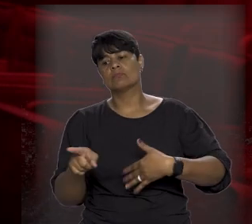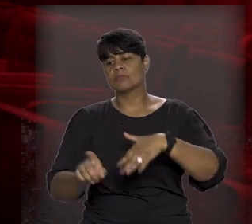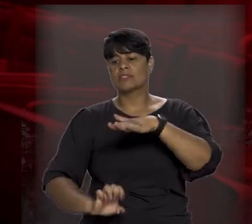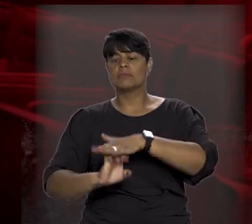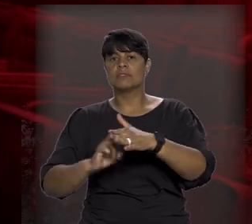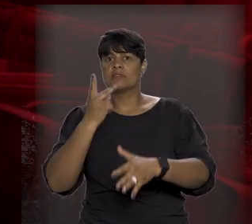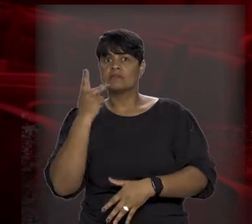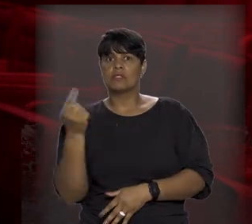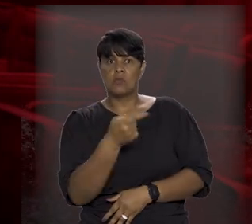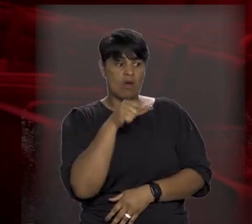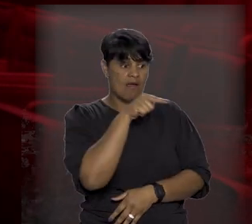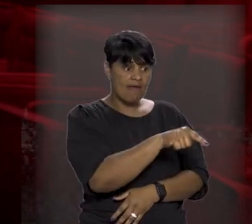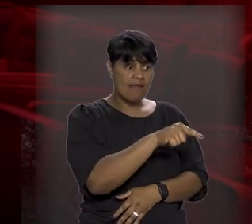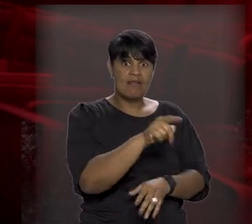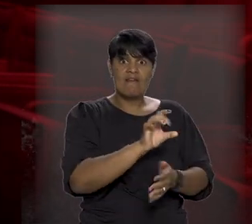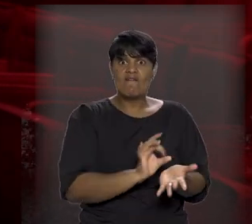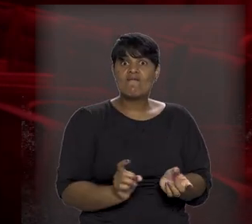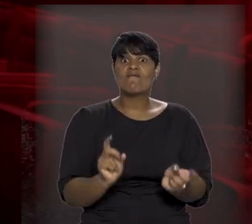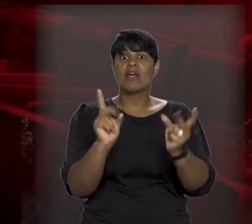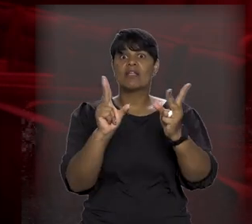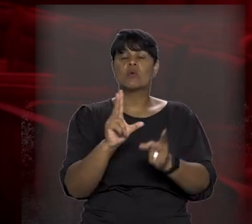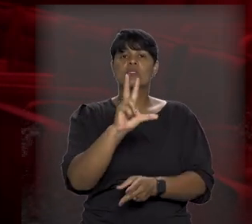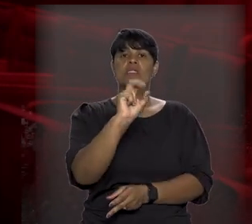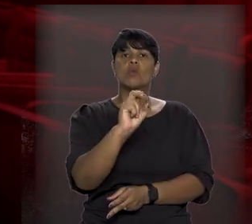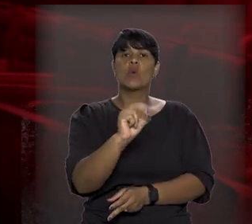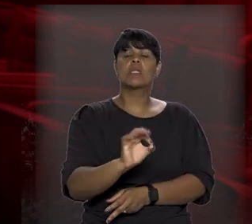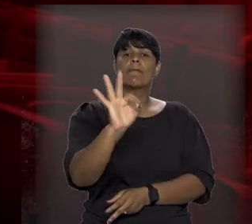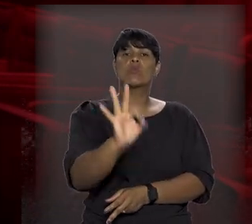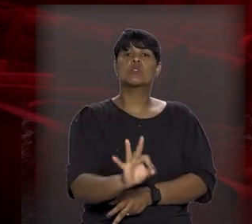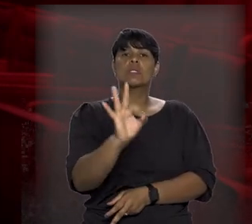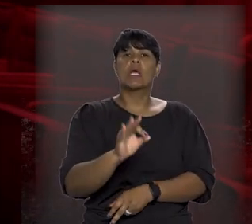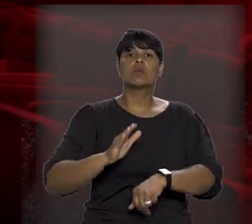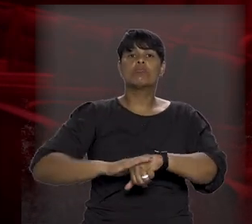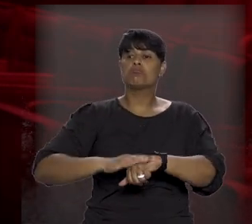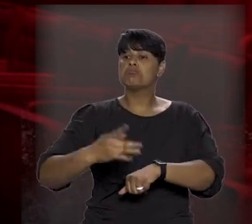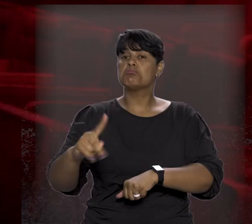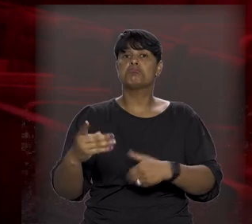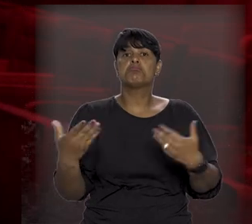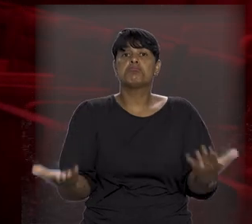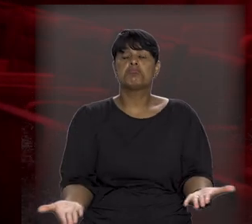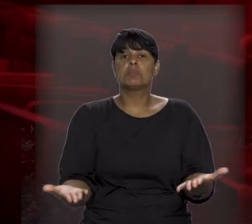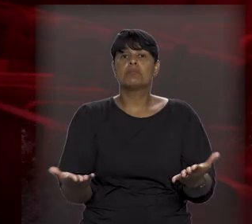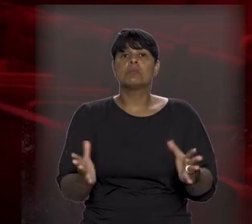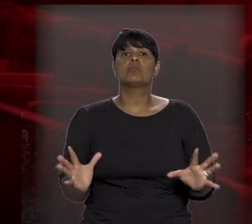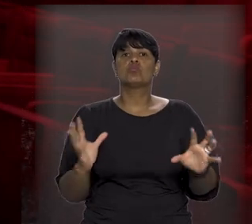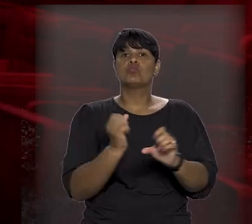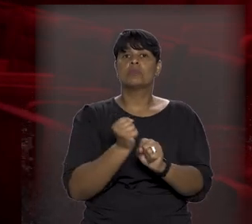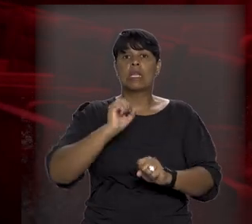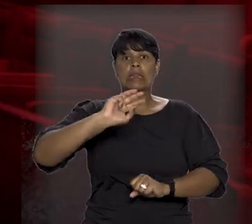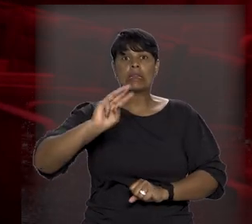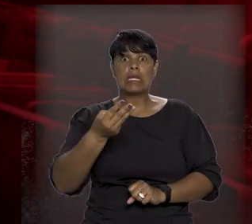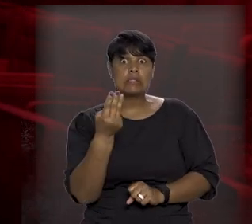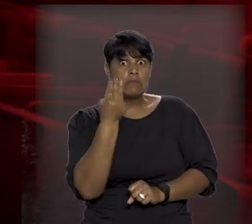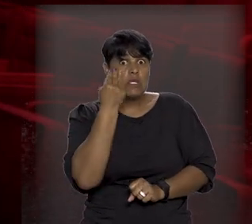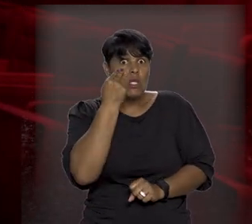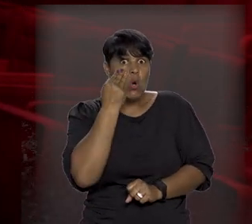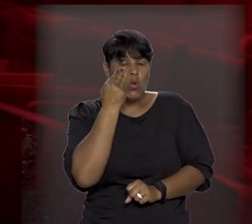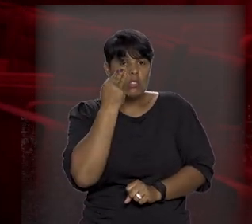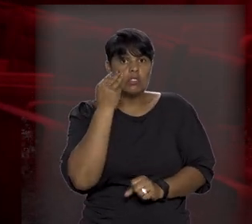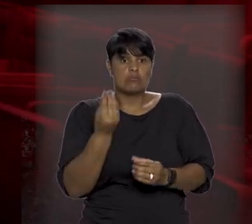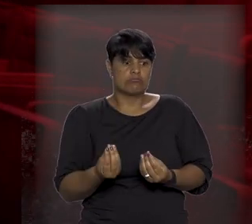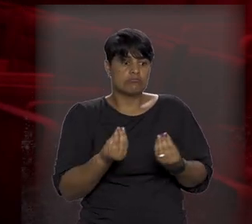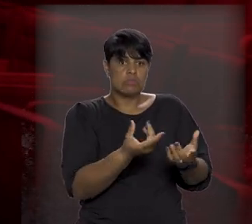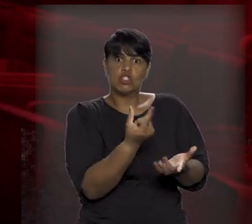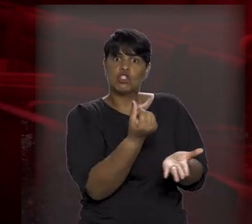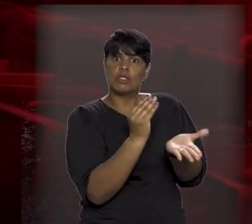o clube vendeu 50% dos direitos econômicos sobre o jogador pelo valor de 3 milhões e meio de reais para o